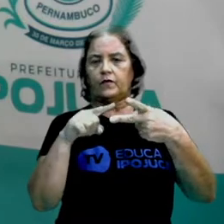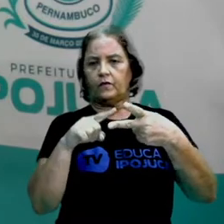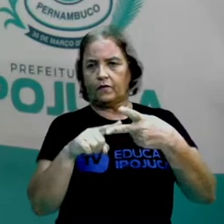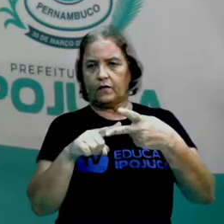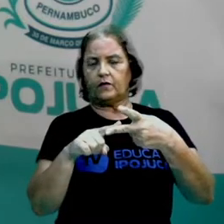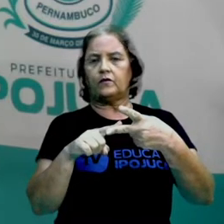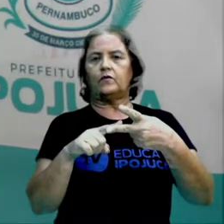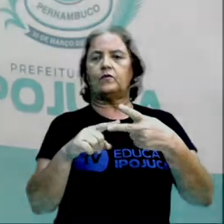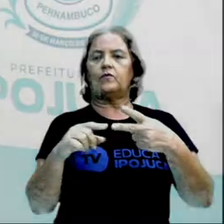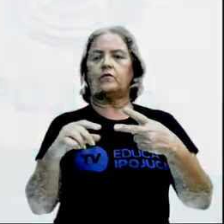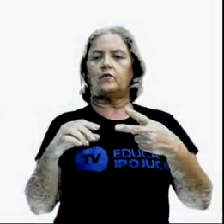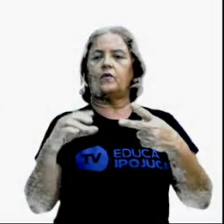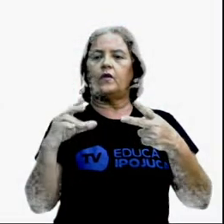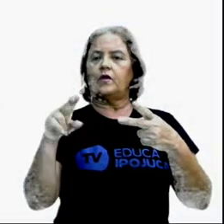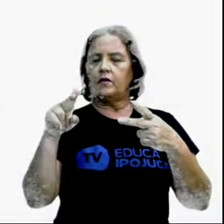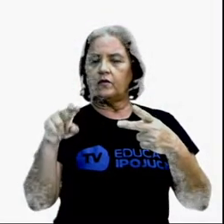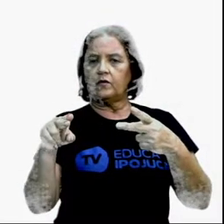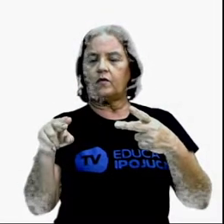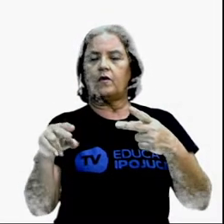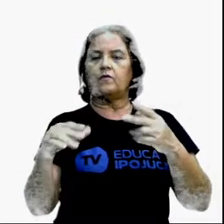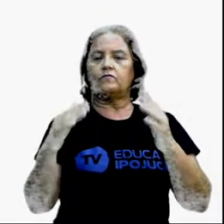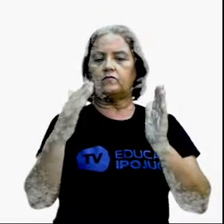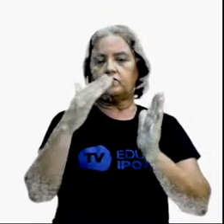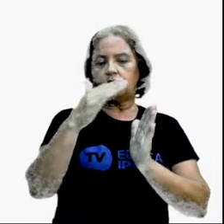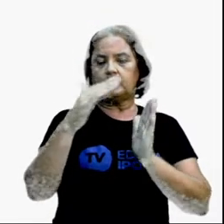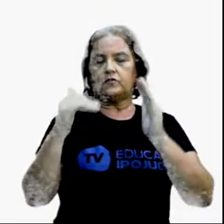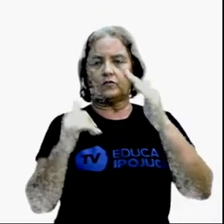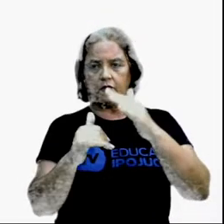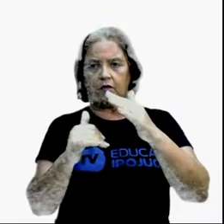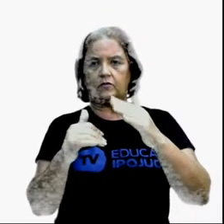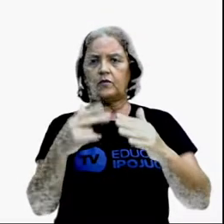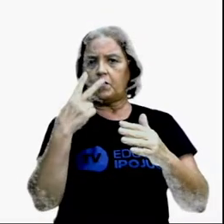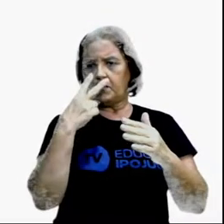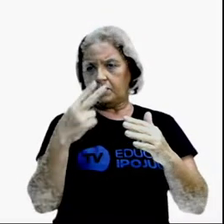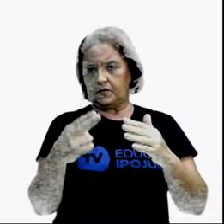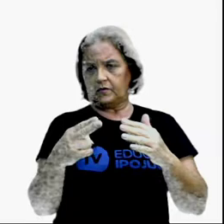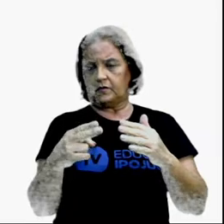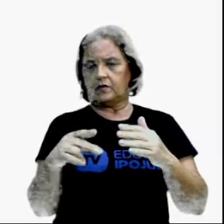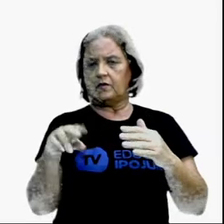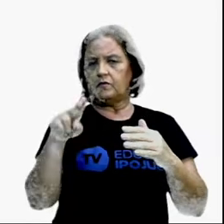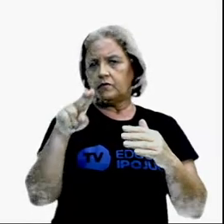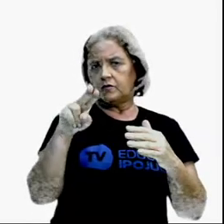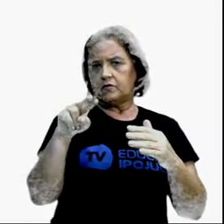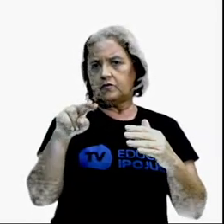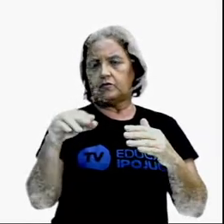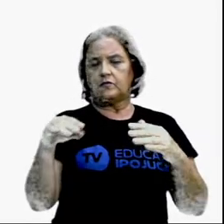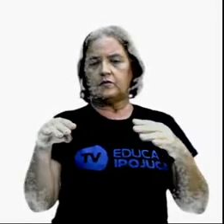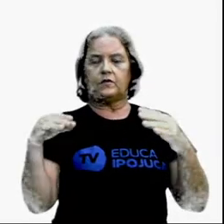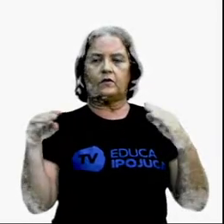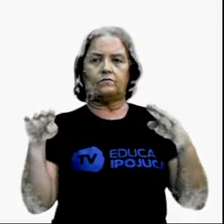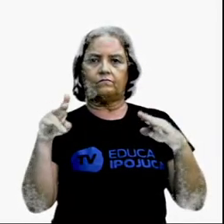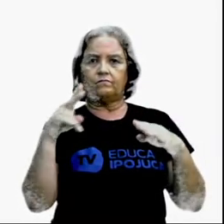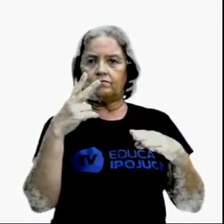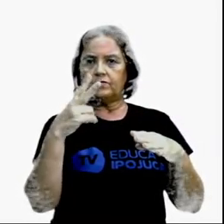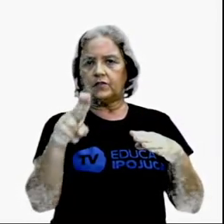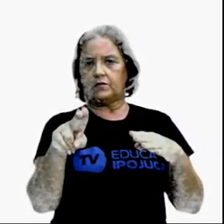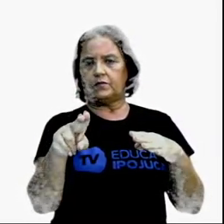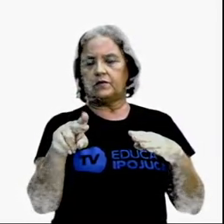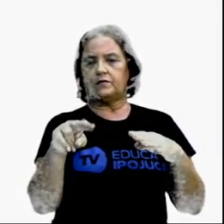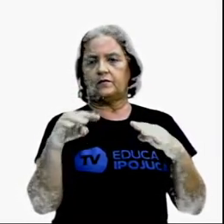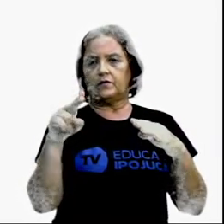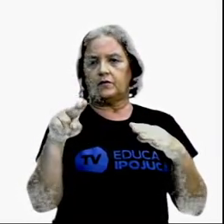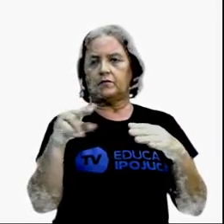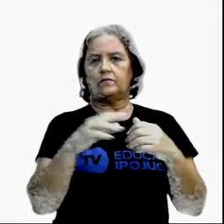são proporcionais, logo, eles são semelhantes. Ok? Tudo bem certinho? Vamos